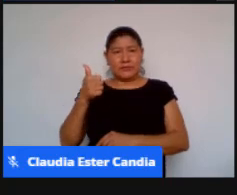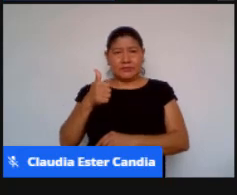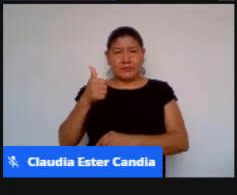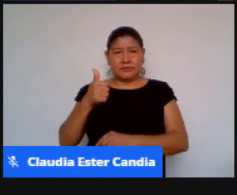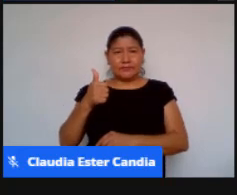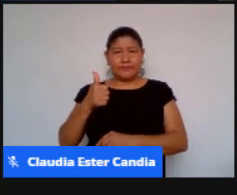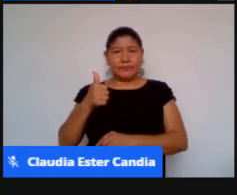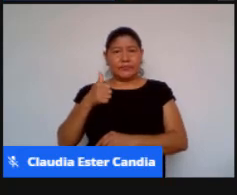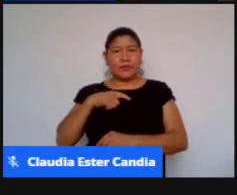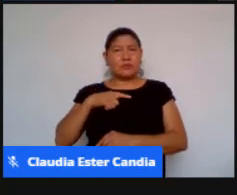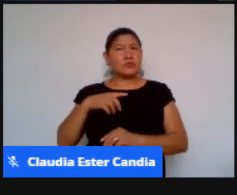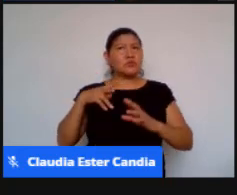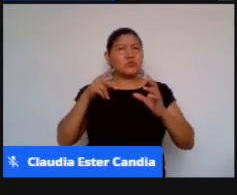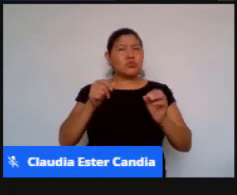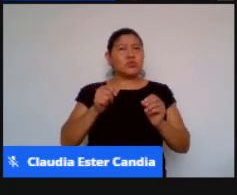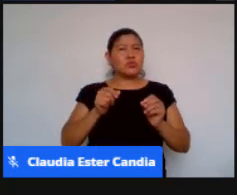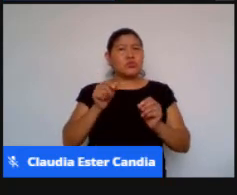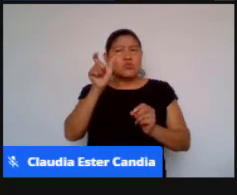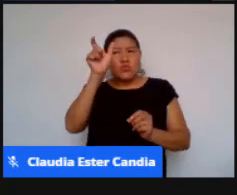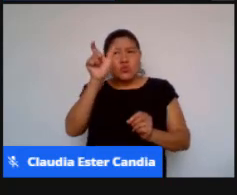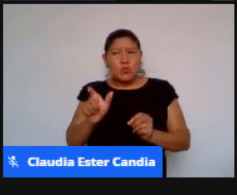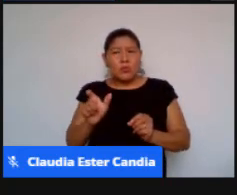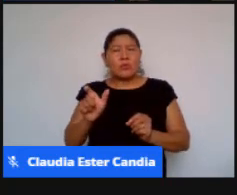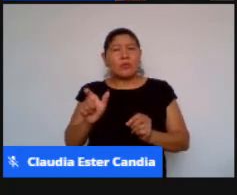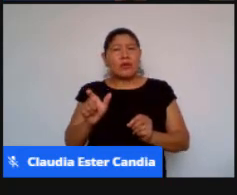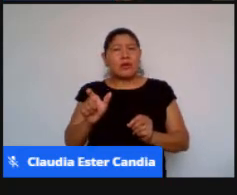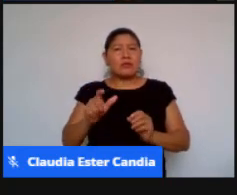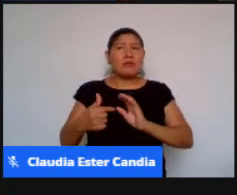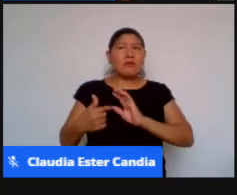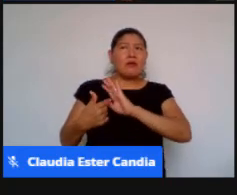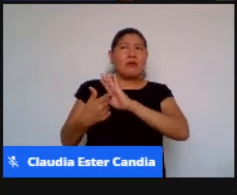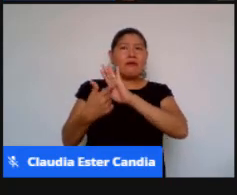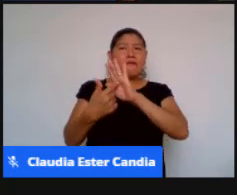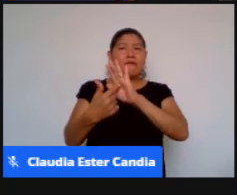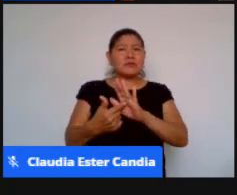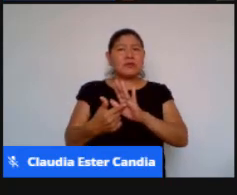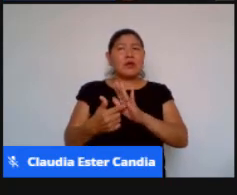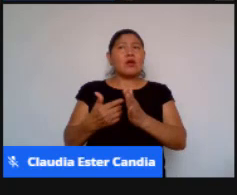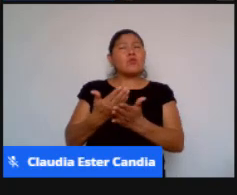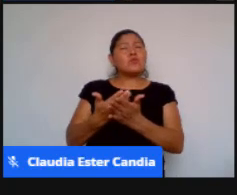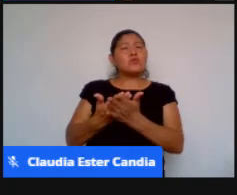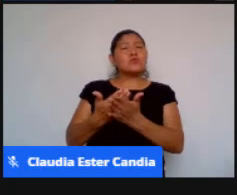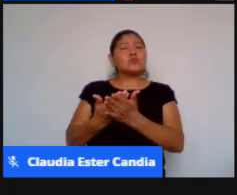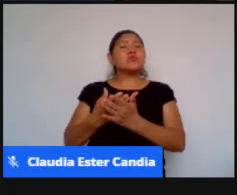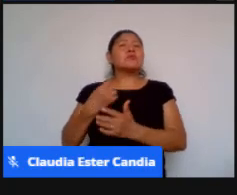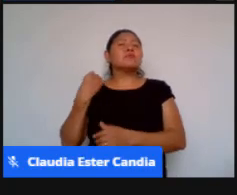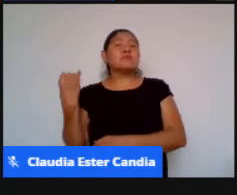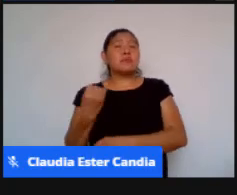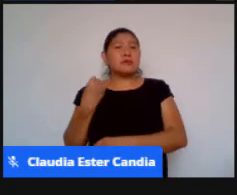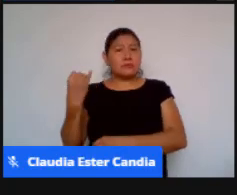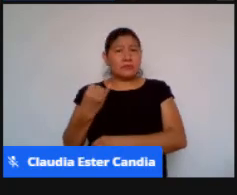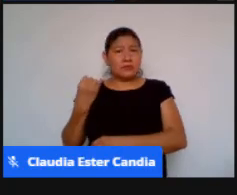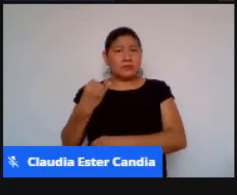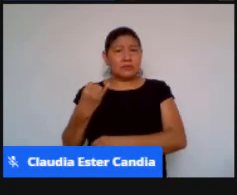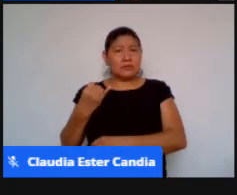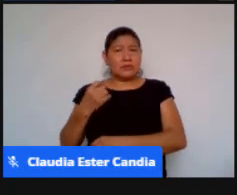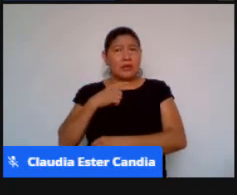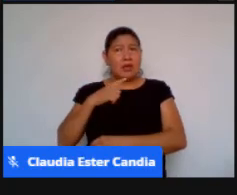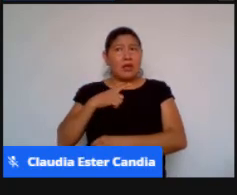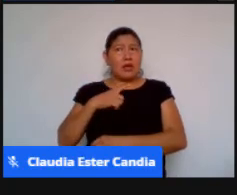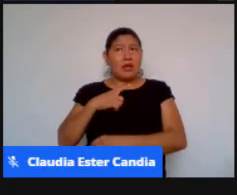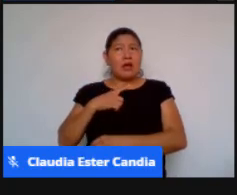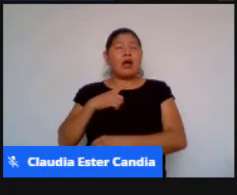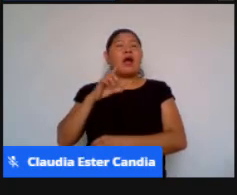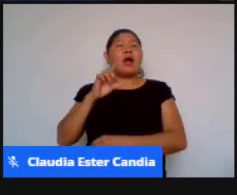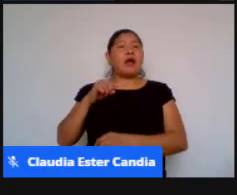o quadro que nós montamos, eles vão indicar aí qual o conhecimento que será utilizado para que a gente mobiliza, né? Quando eu vou ensinar tal